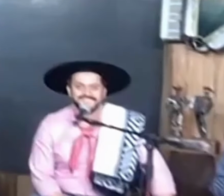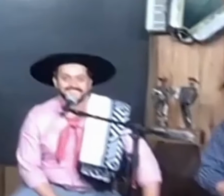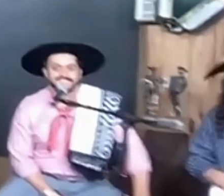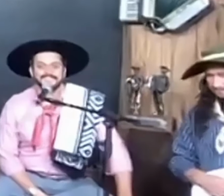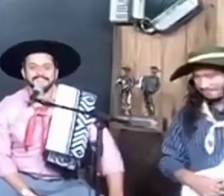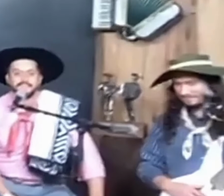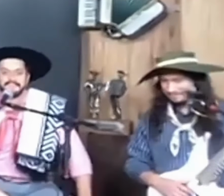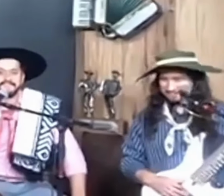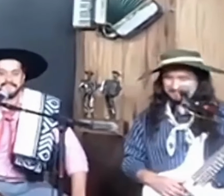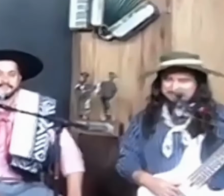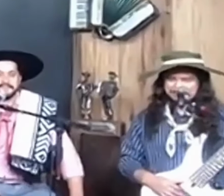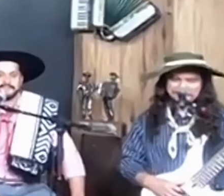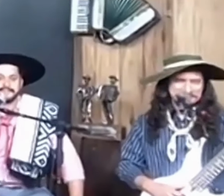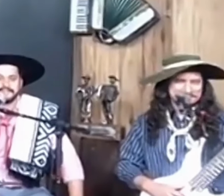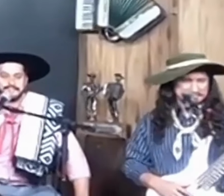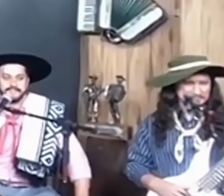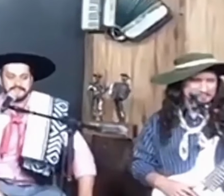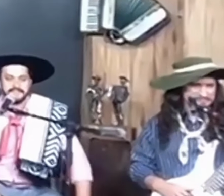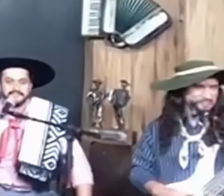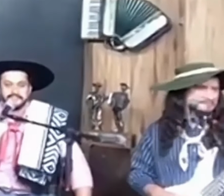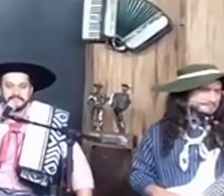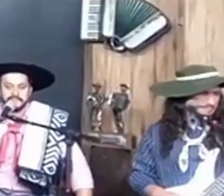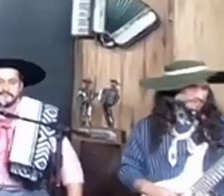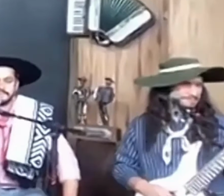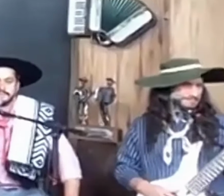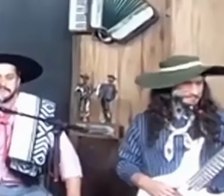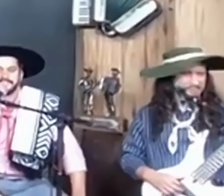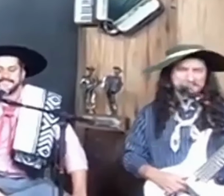Gravação do programa Encontro com Serranos é ao vivo.